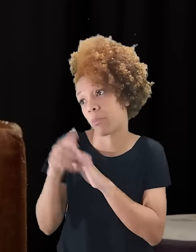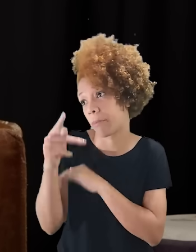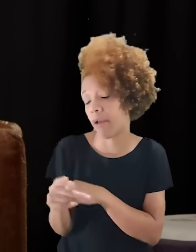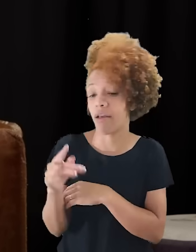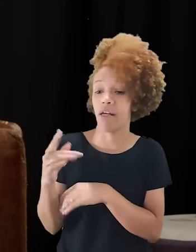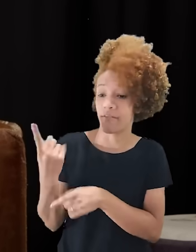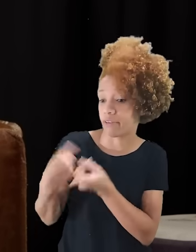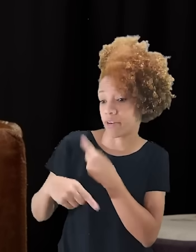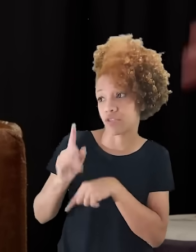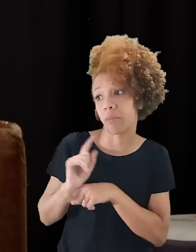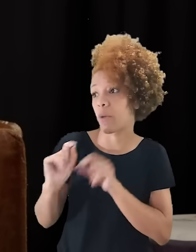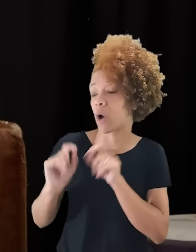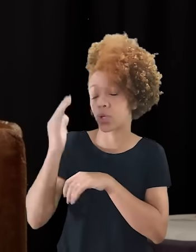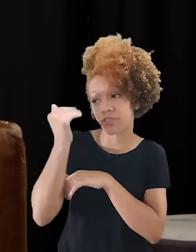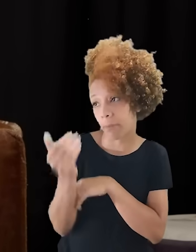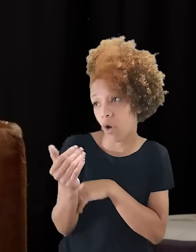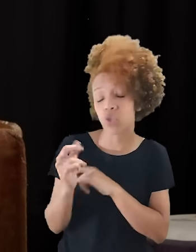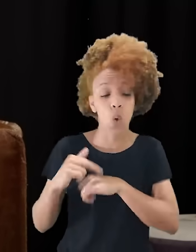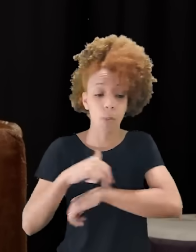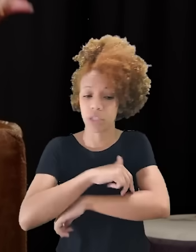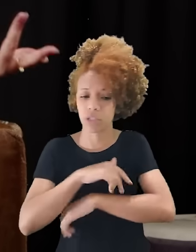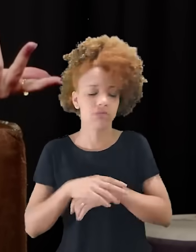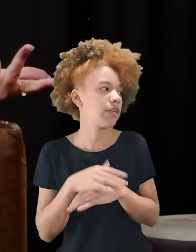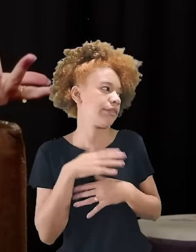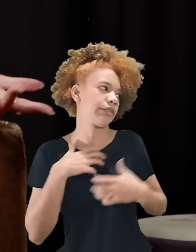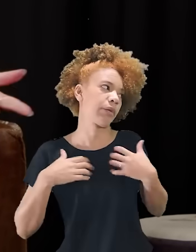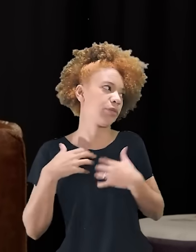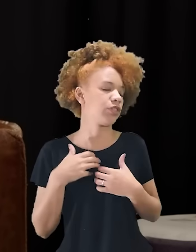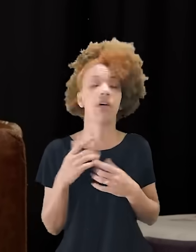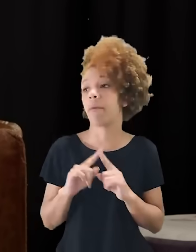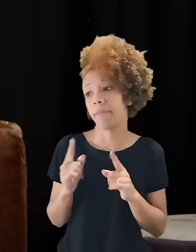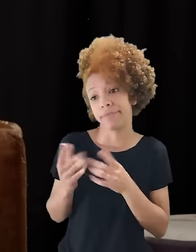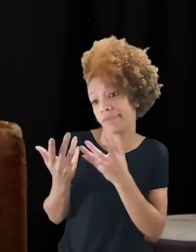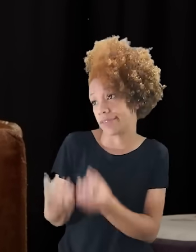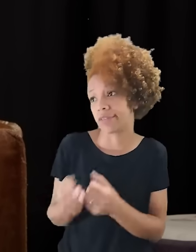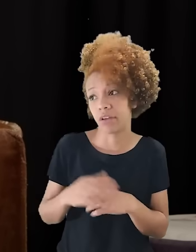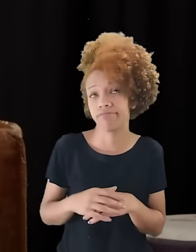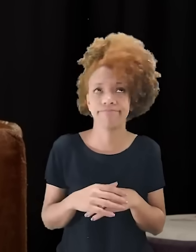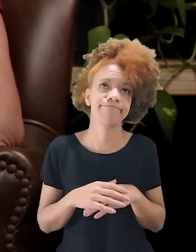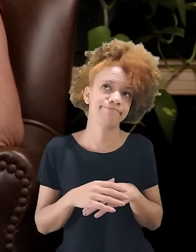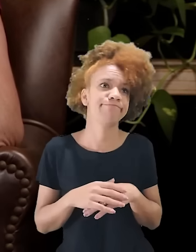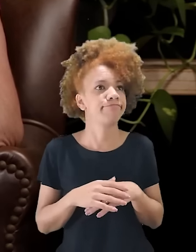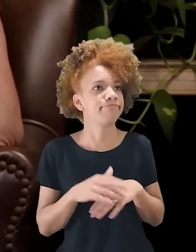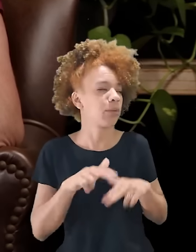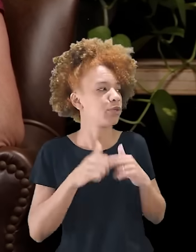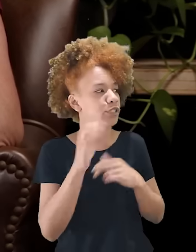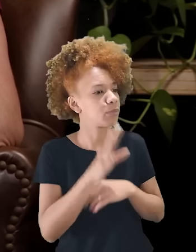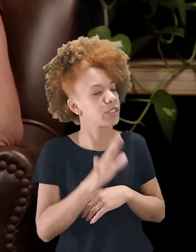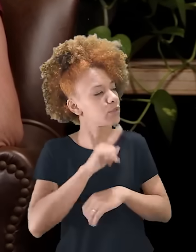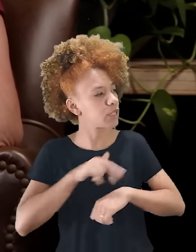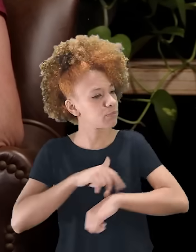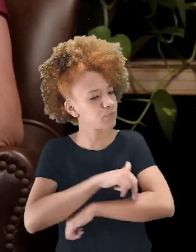para ela vai transformar ela em alguém famoso ou numa modelo muito conhecida ela vai acabar caindo talvez por isso que o Brasil tem muuito